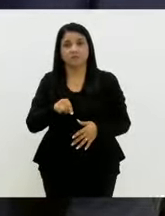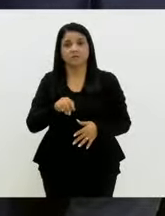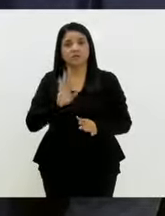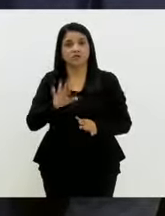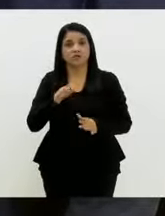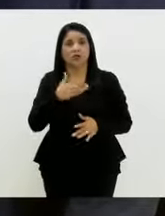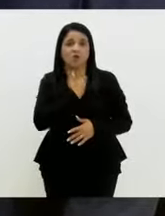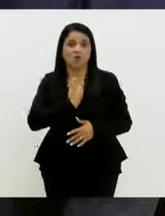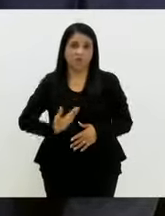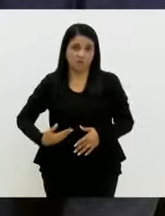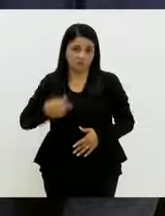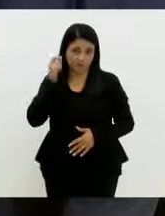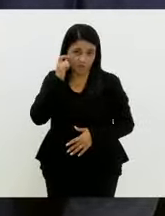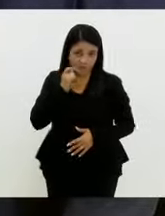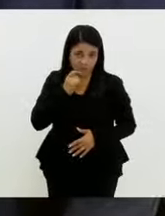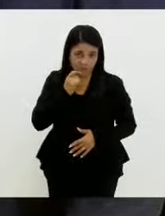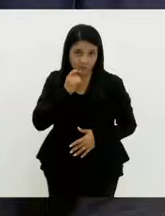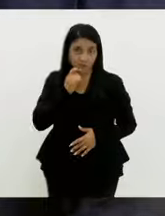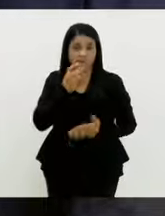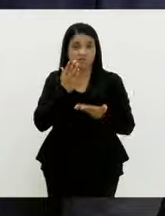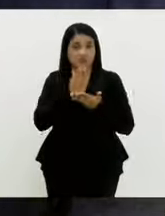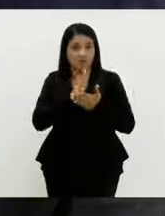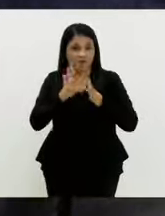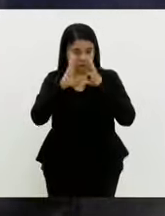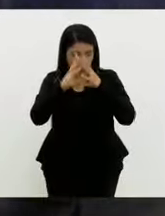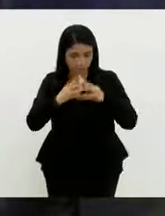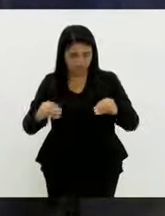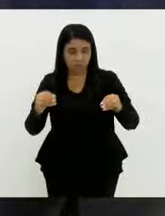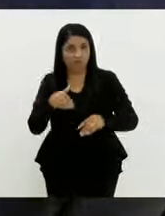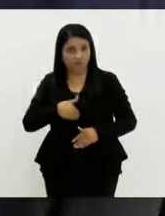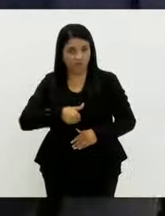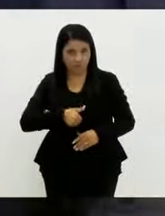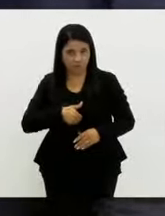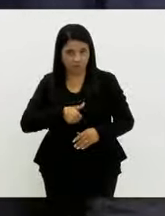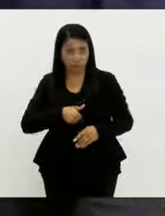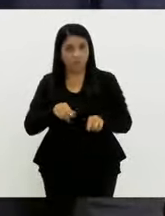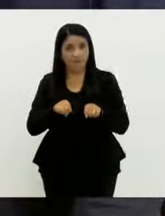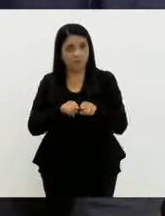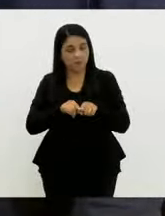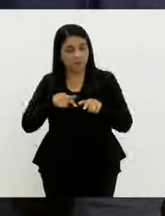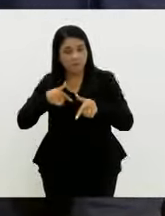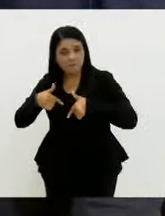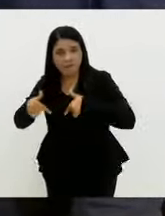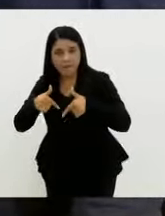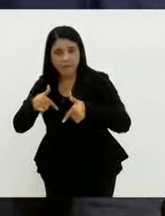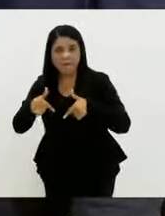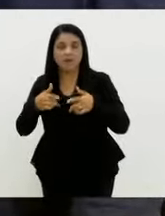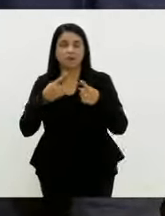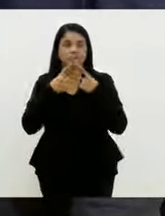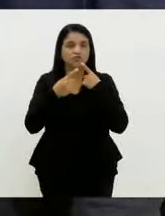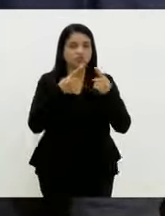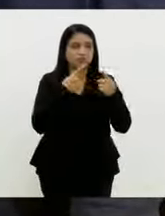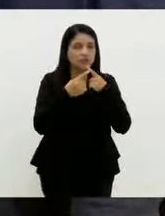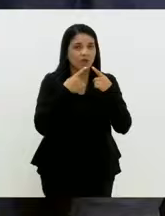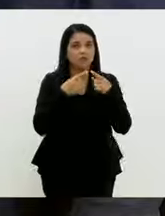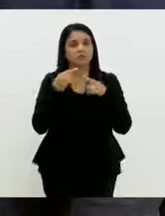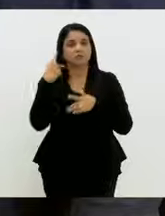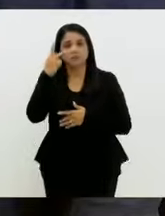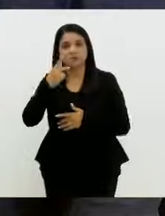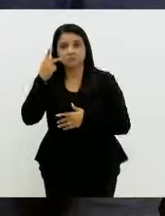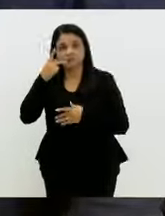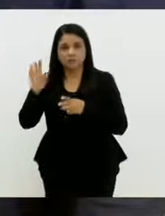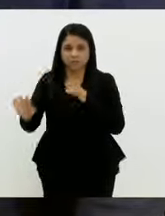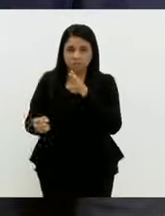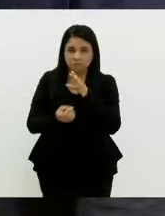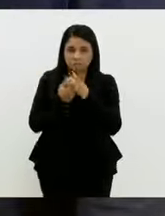governo Cláudio Castro em acabar com a fome, já com a disposição de diálogo com as políticas implementadas no